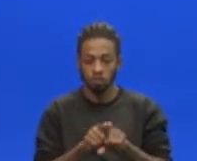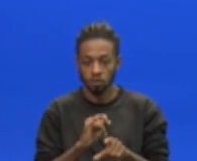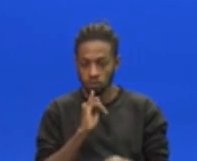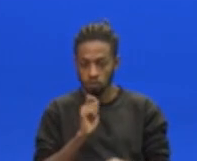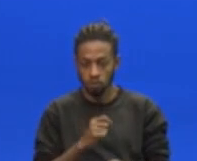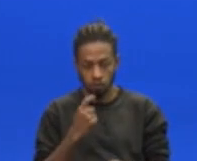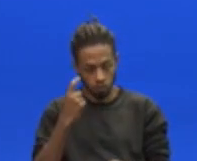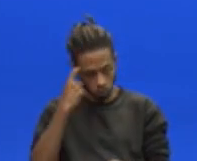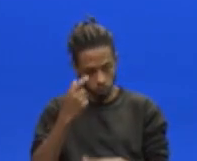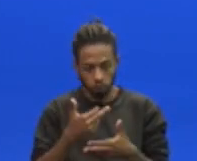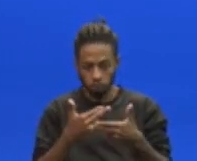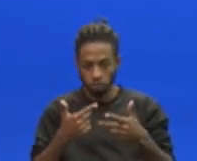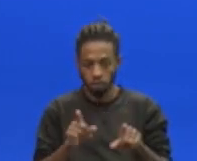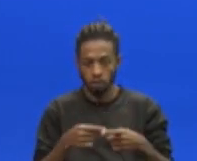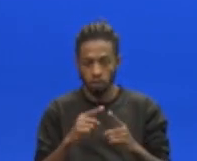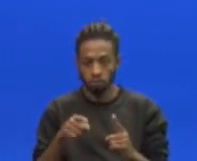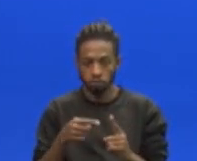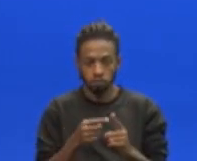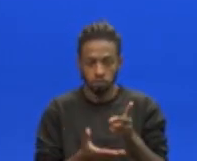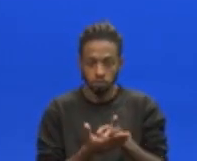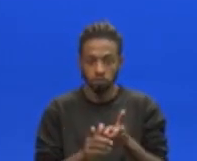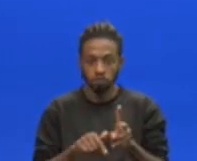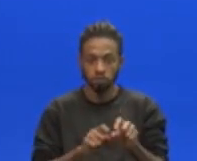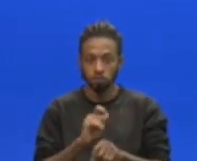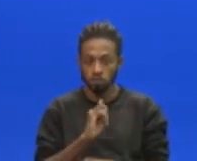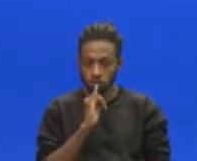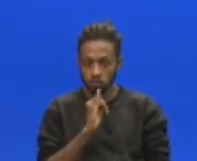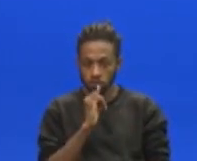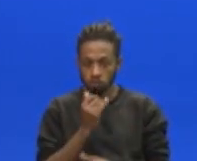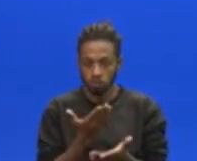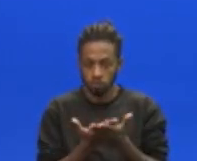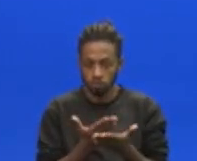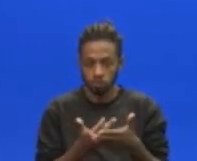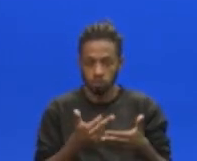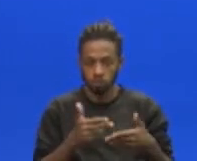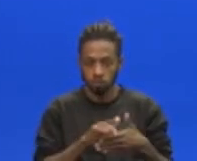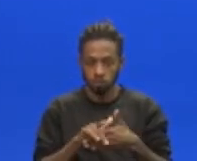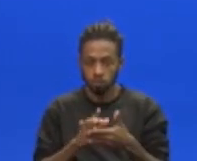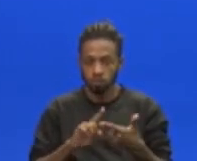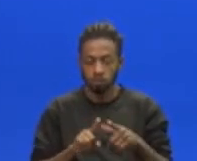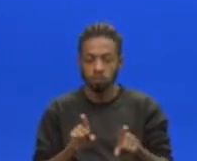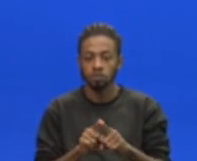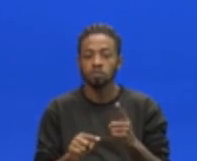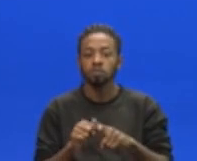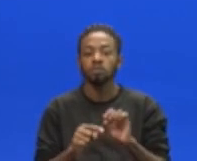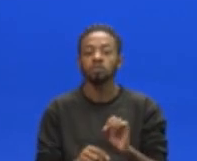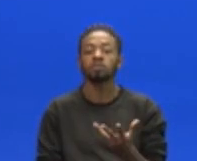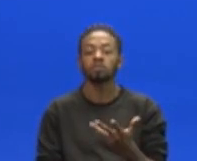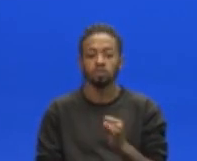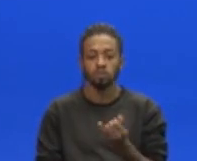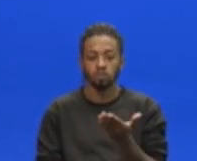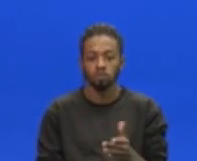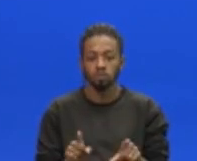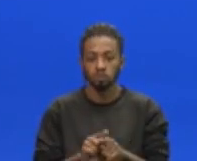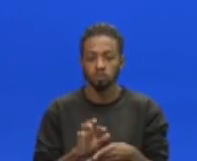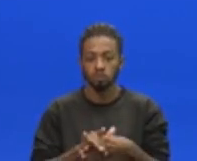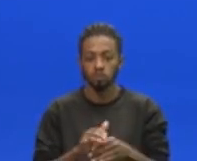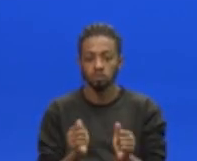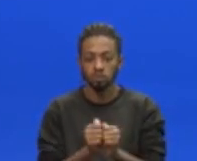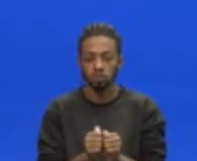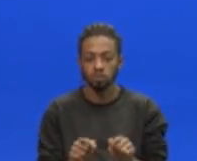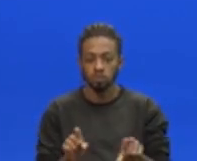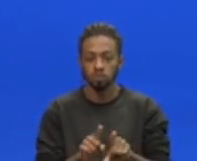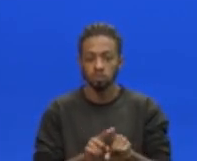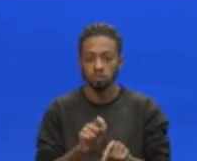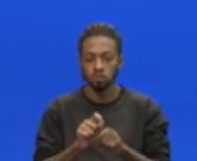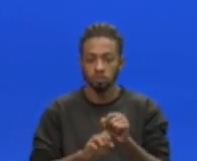maneiras, mas o objetivo da epidemiologia é sempre estudar as doenças e os fatores que estão a essas doenças associados.